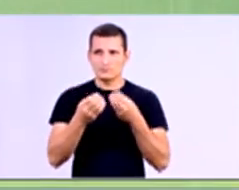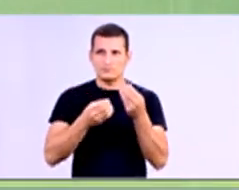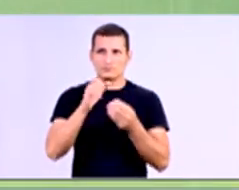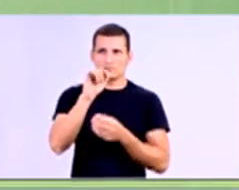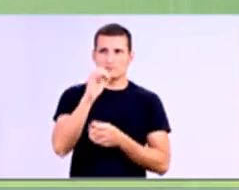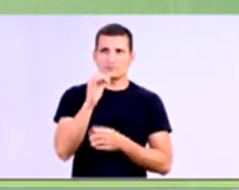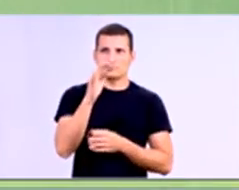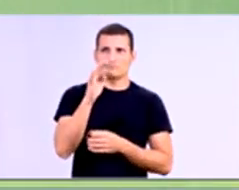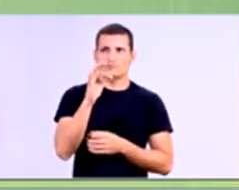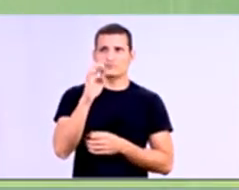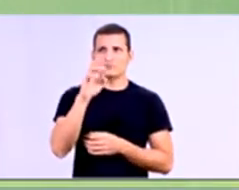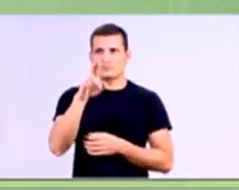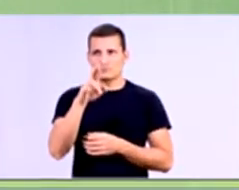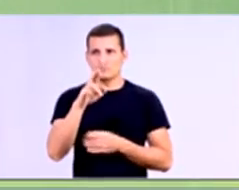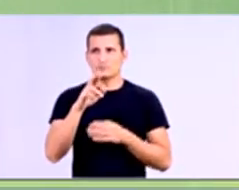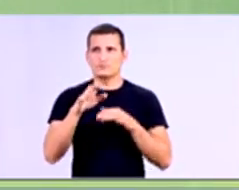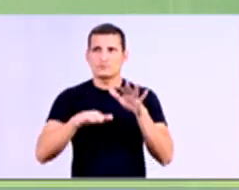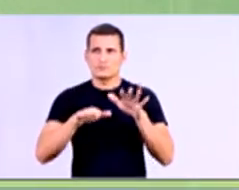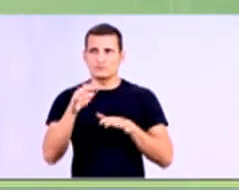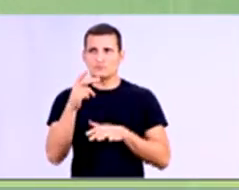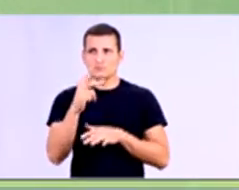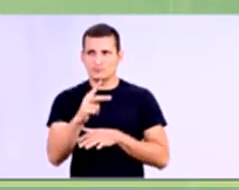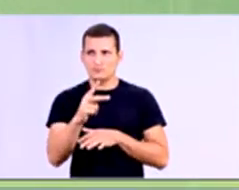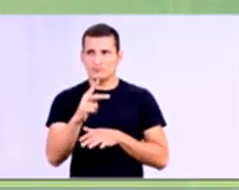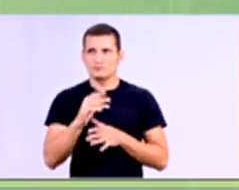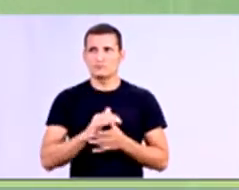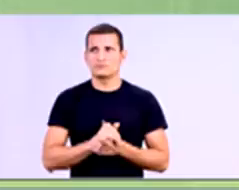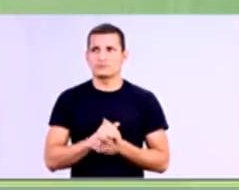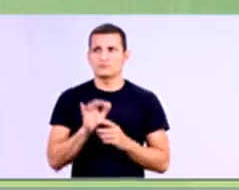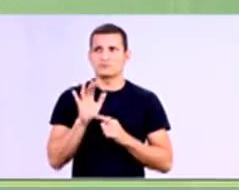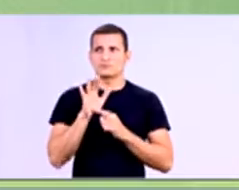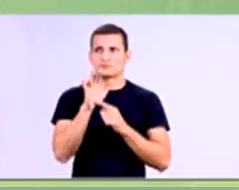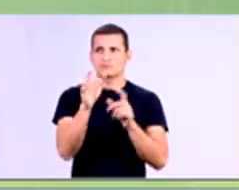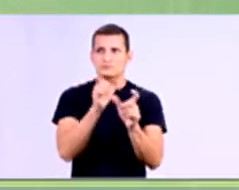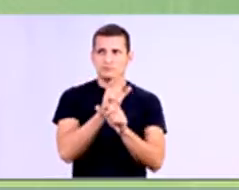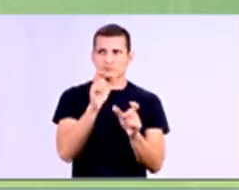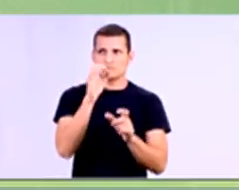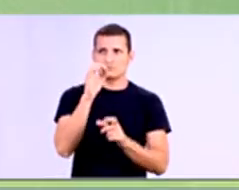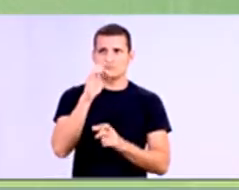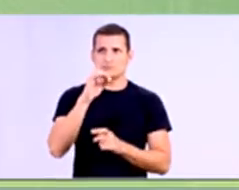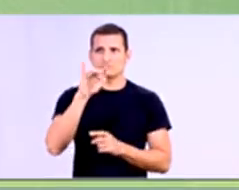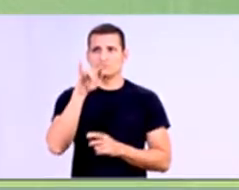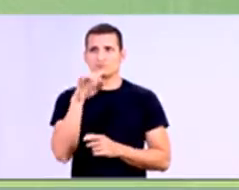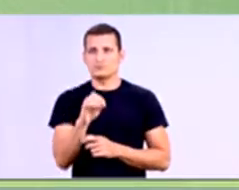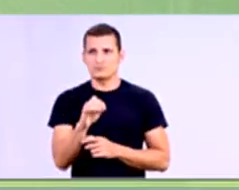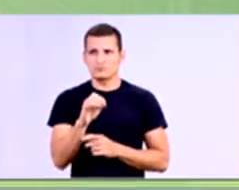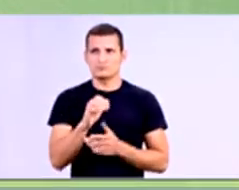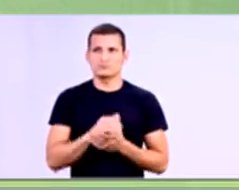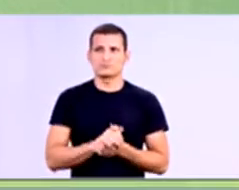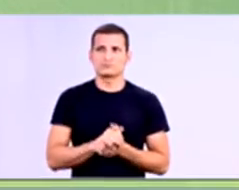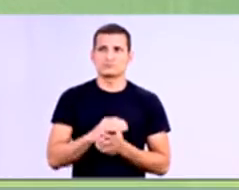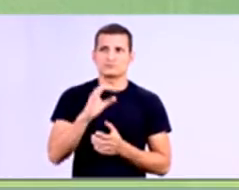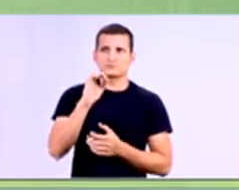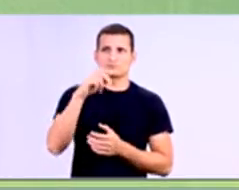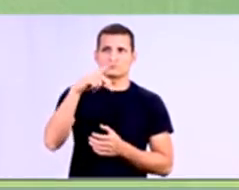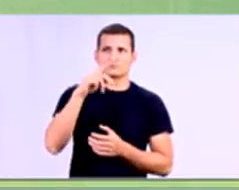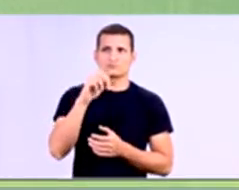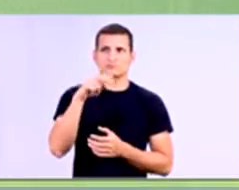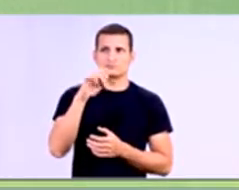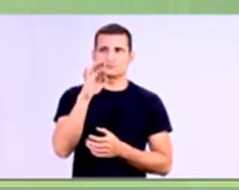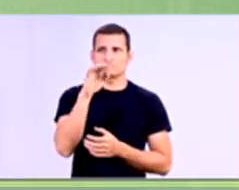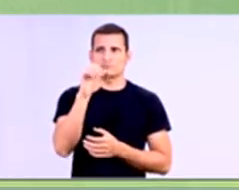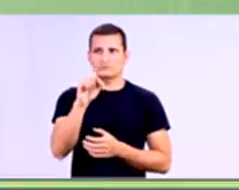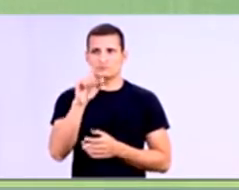e suas dependências entre si, representando a estrutura de código gerado. Os componentes são